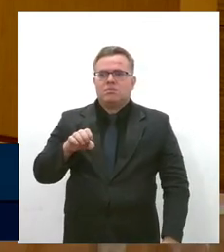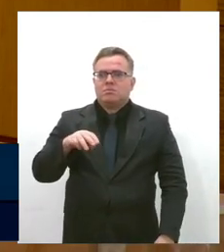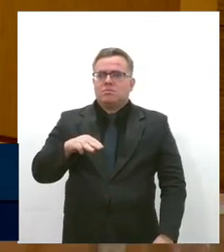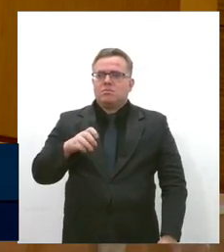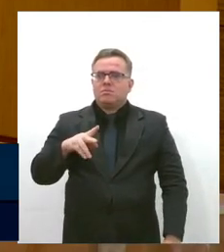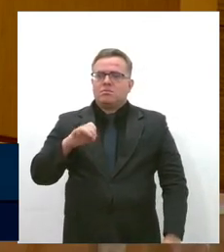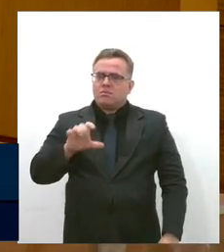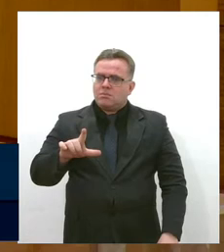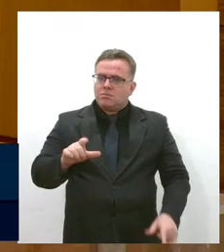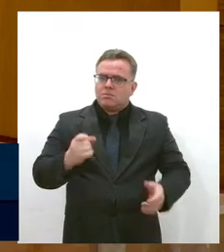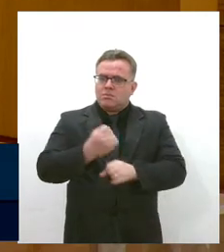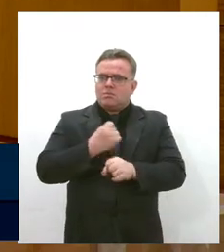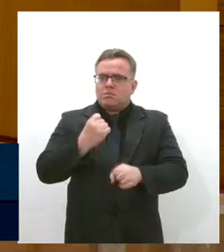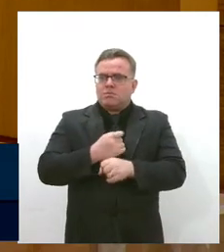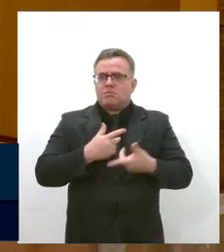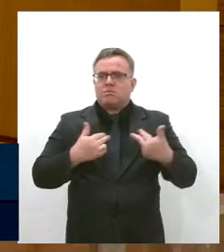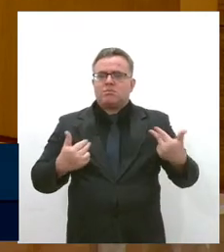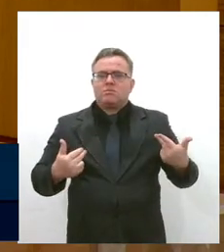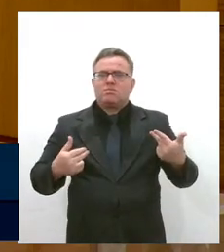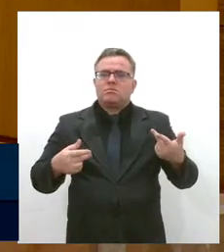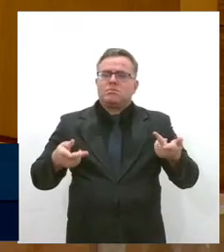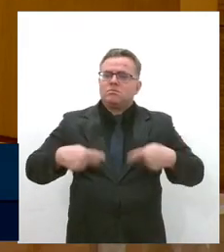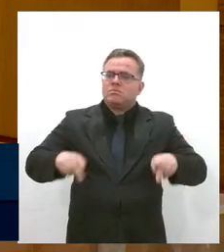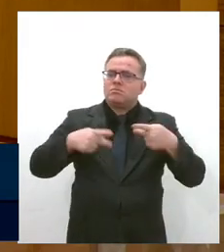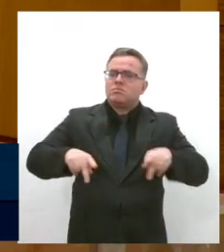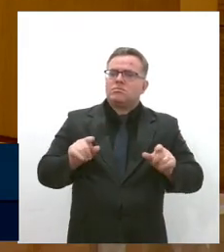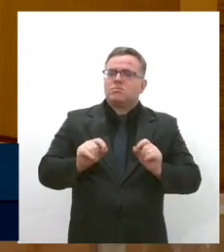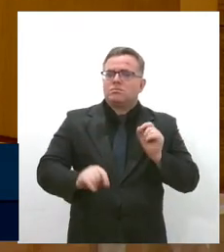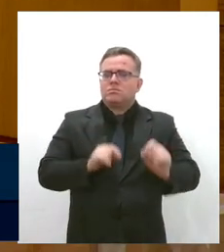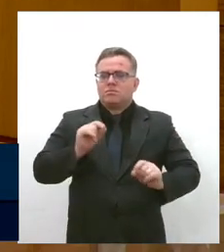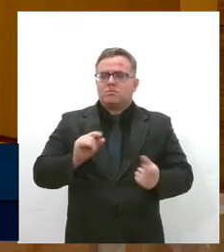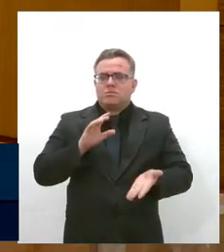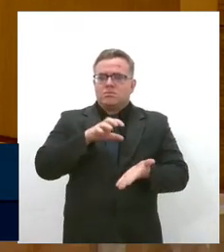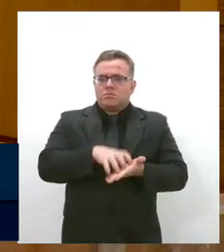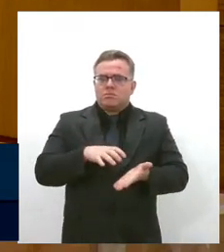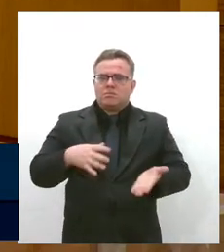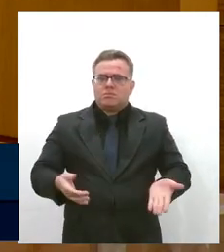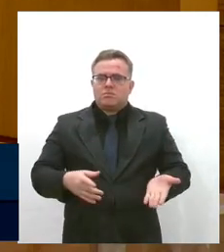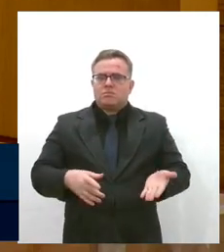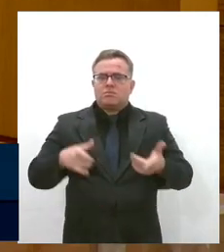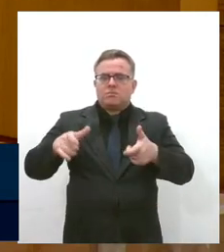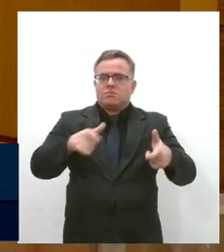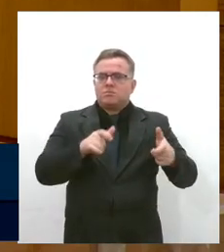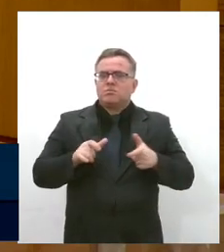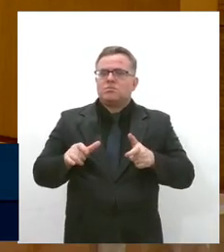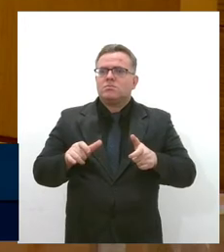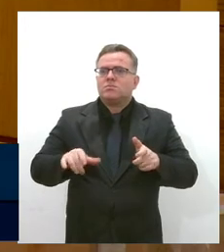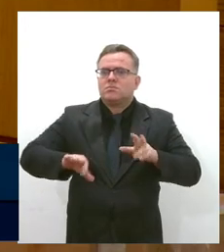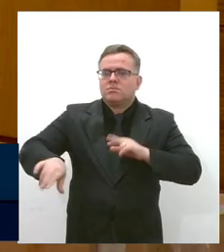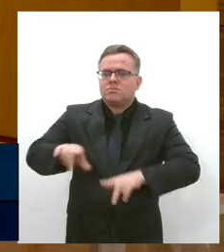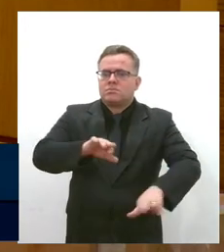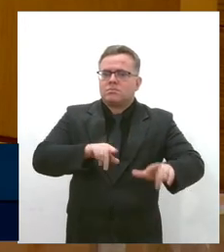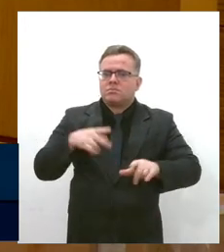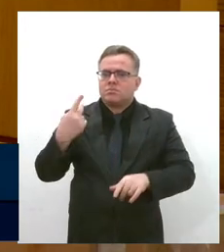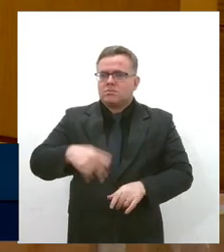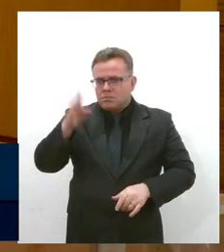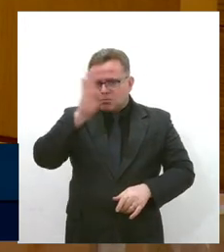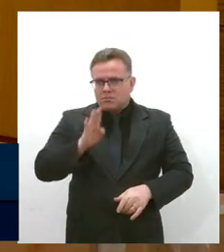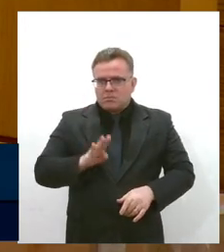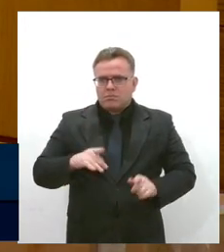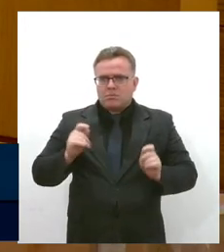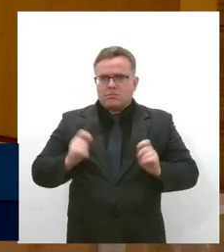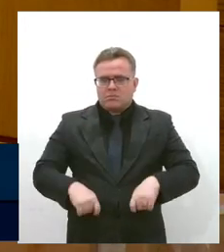shopping centers, centros de convenções, parques temáticos e hotelaria em vários estados do Brasil. A AM Malls, inclusive, é a empresa